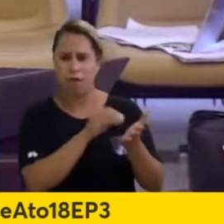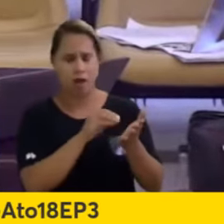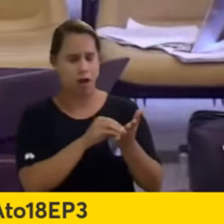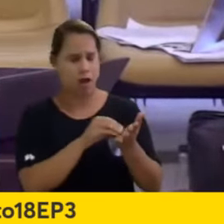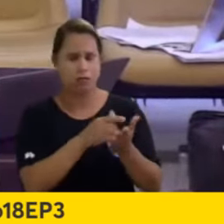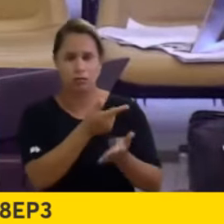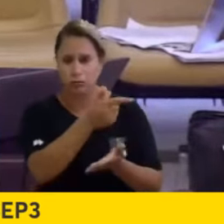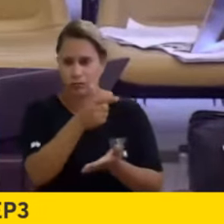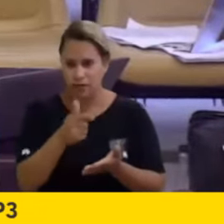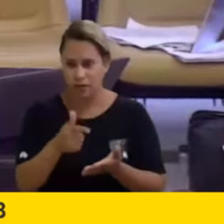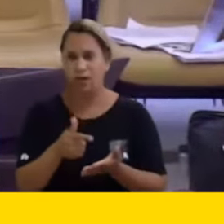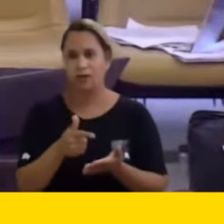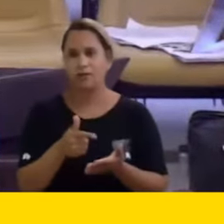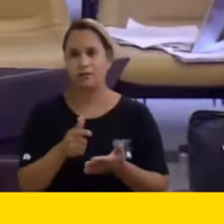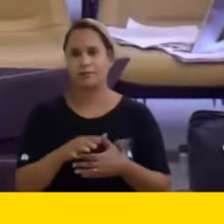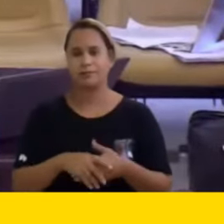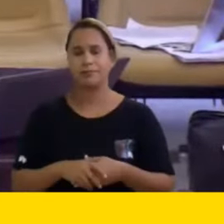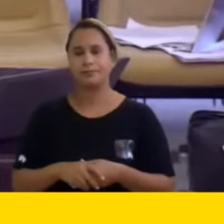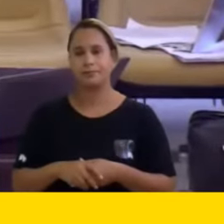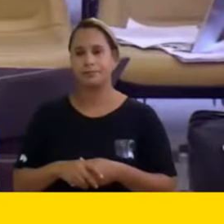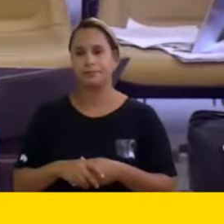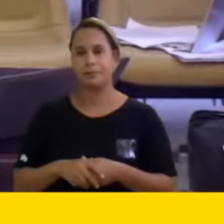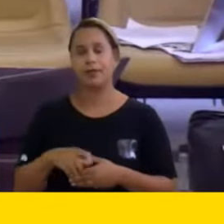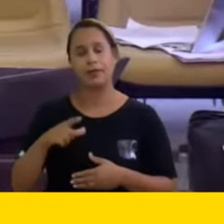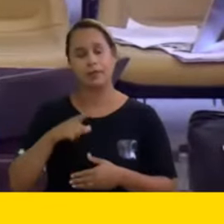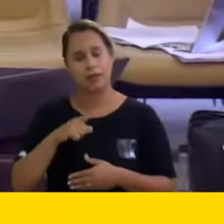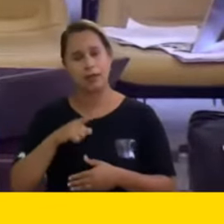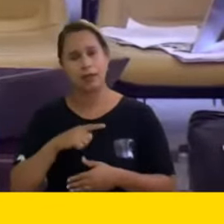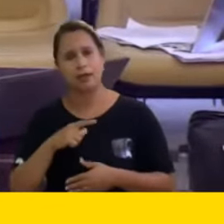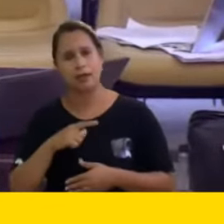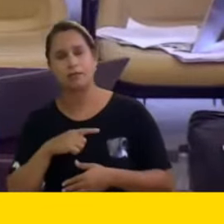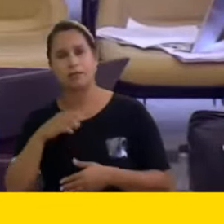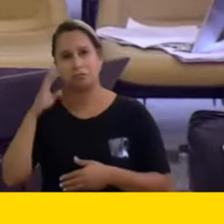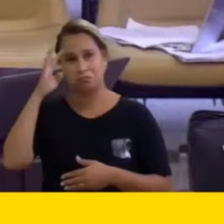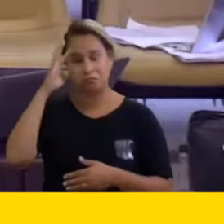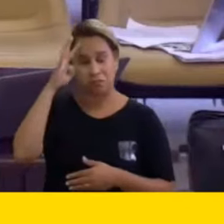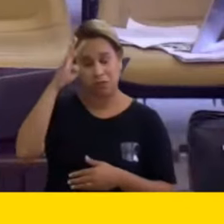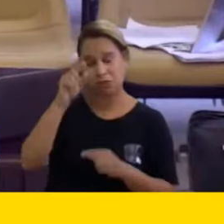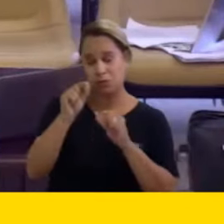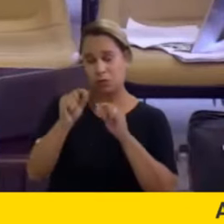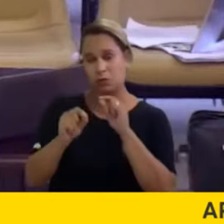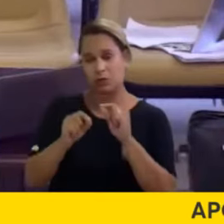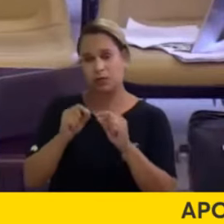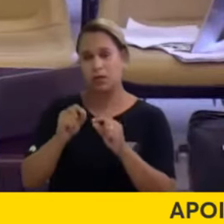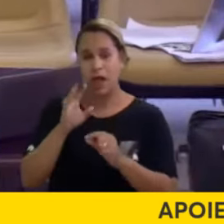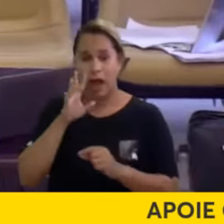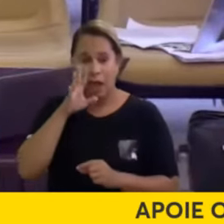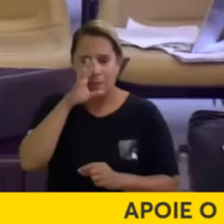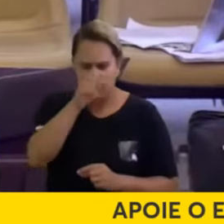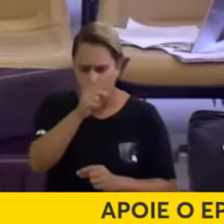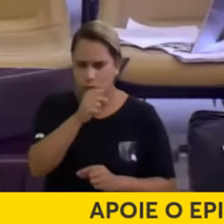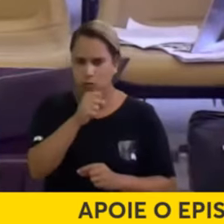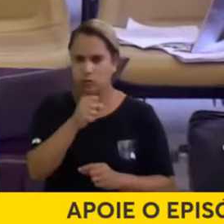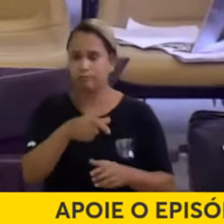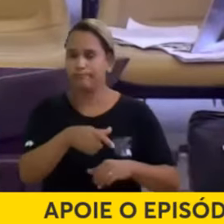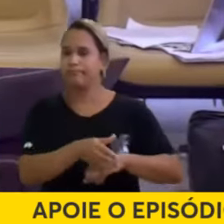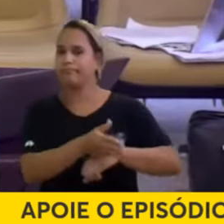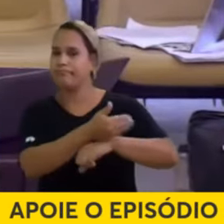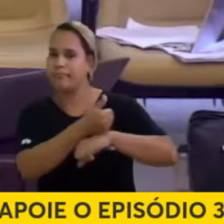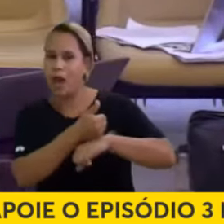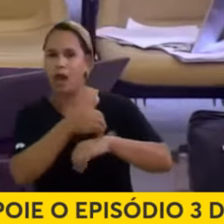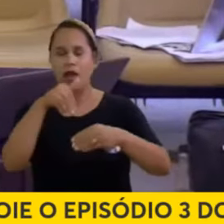construída É verdade bem criativa melhor dizendo de abuso na pré-campanha Há algum caso de abuso na